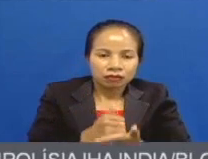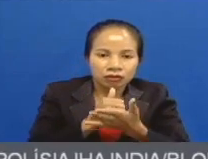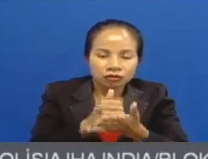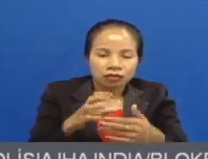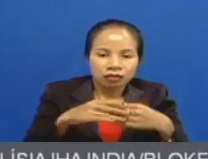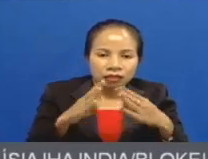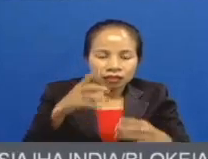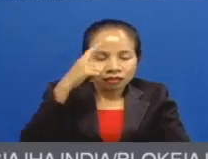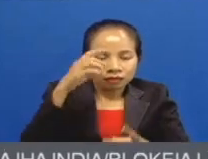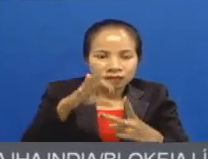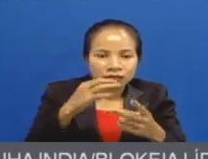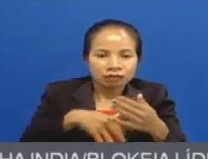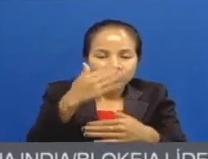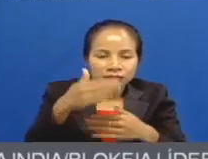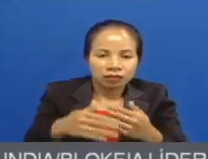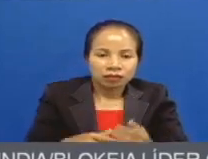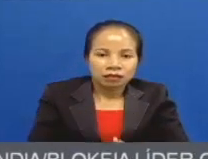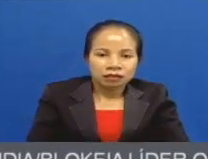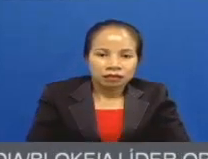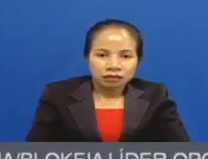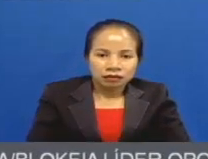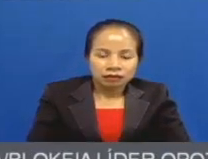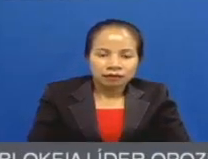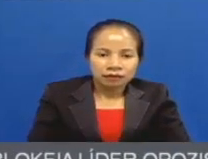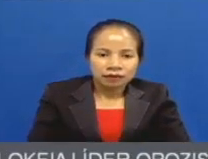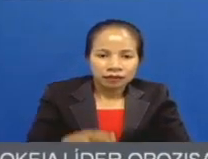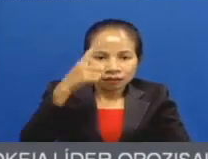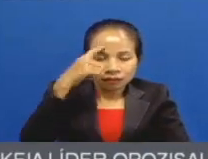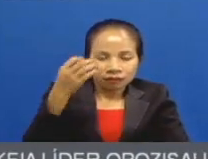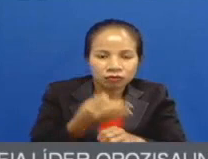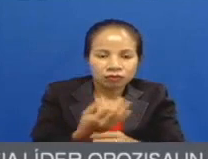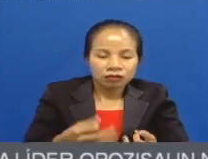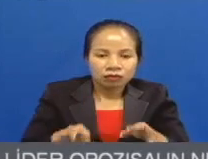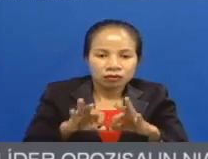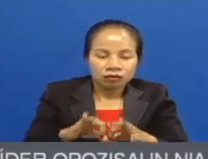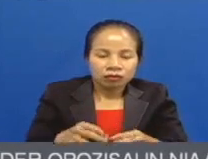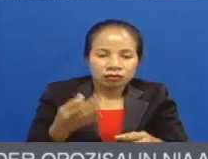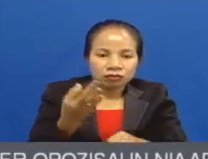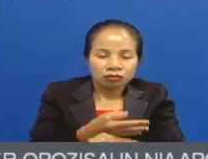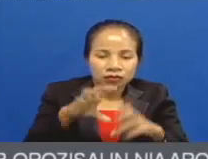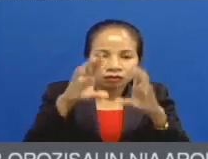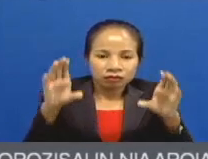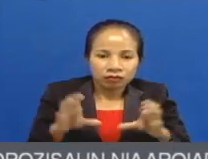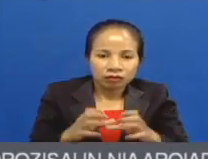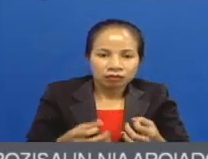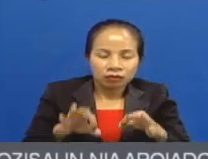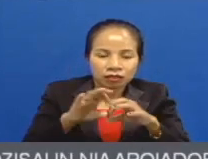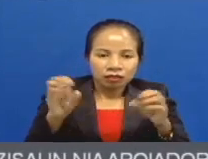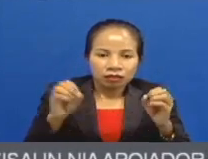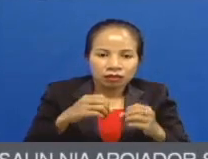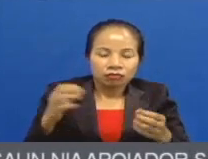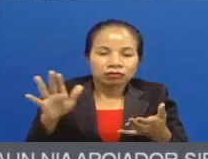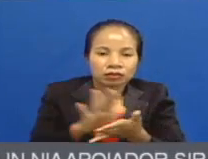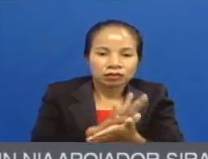autoridade também e eleição barra se mais também é documento não é importante documento certificado não é importante né lá hoje é sura tão